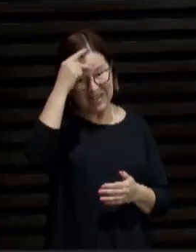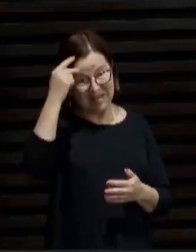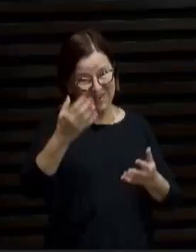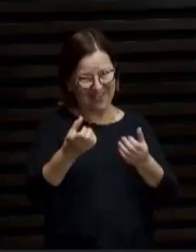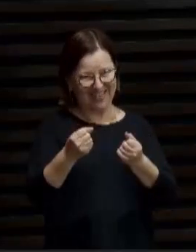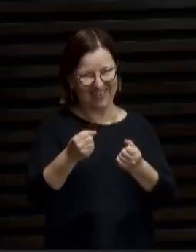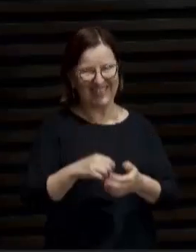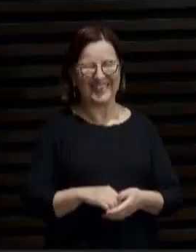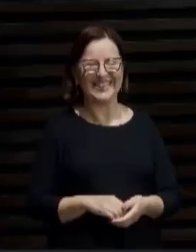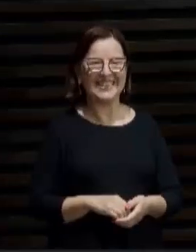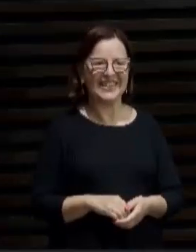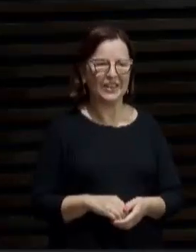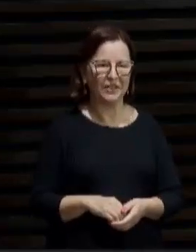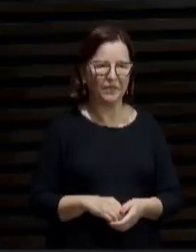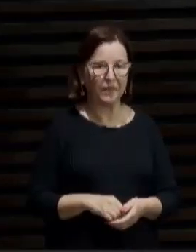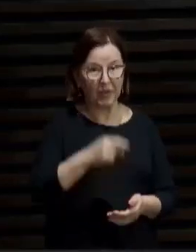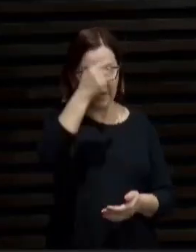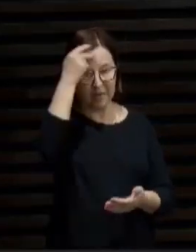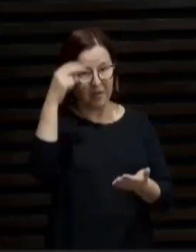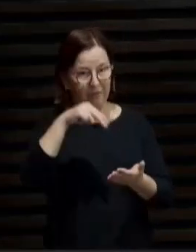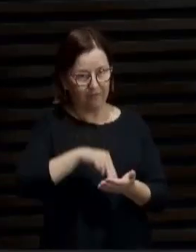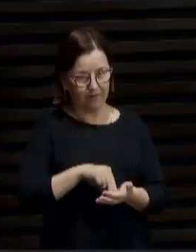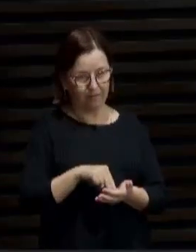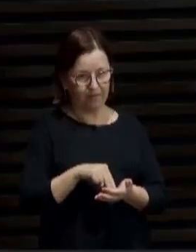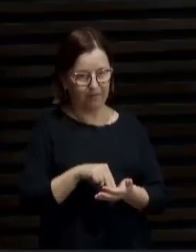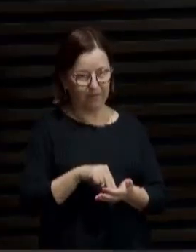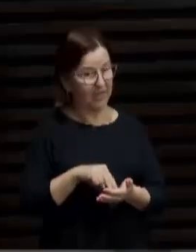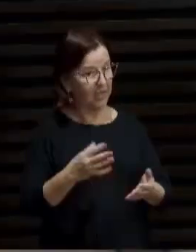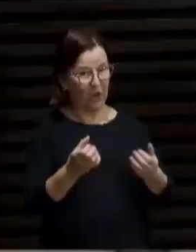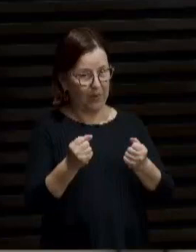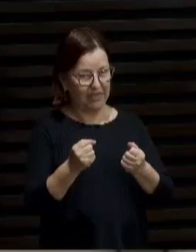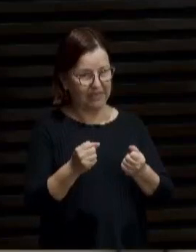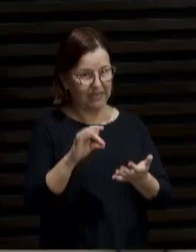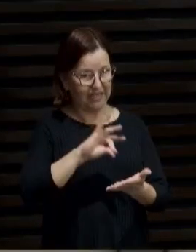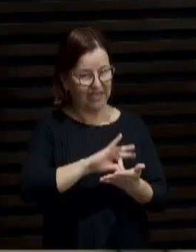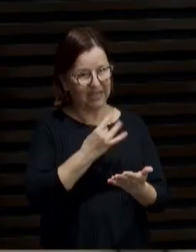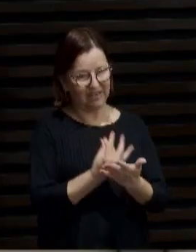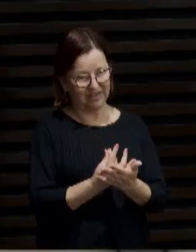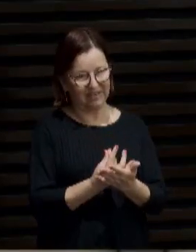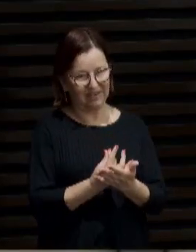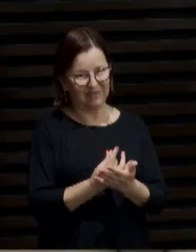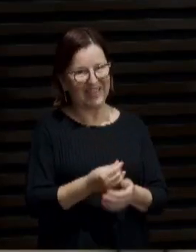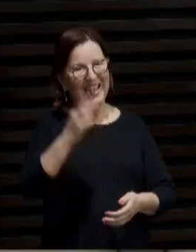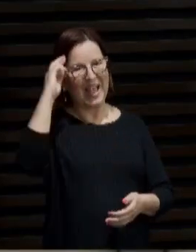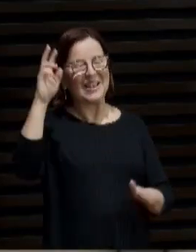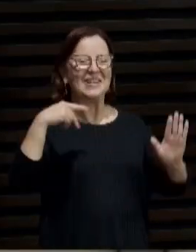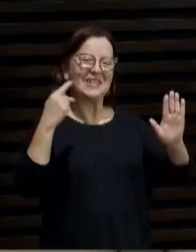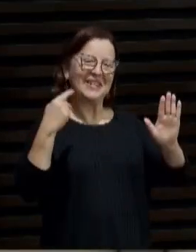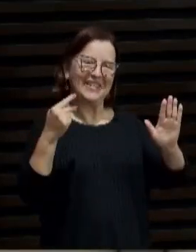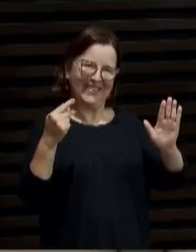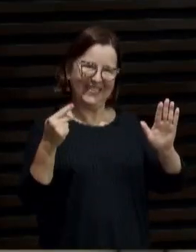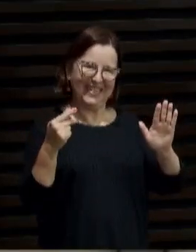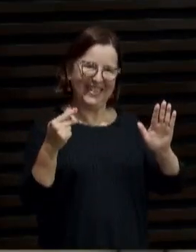2,17. Aquele que perseverar e não se contaminar com as heresias, o Senhor promete o maná